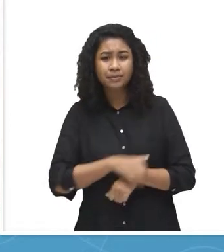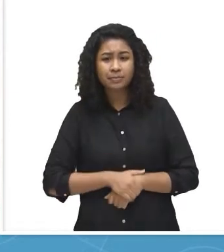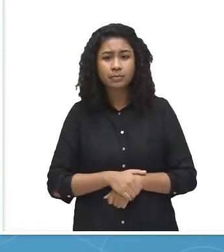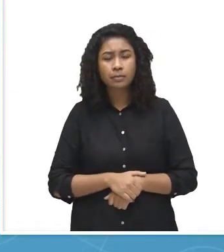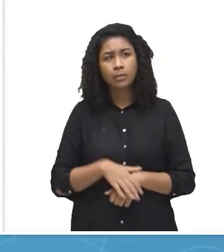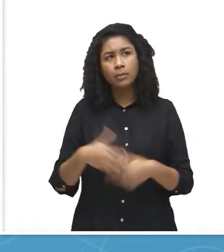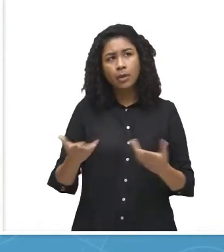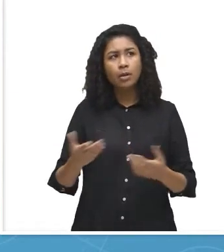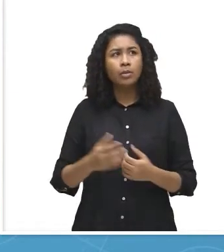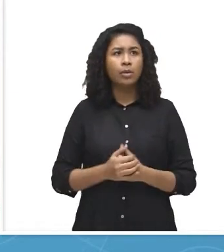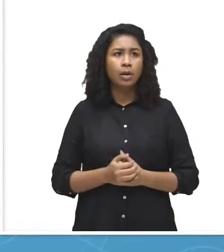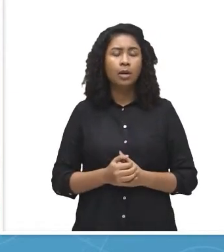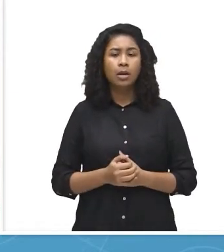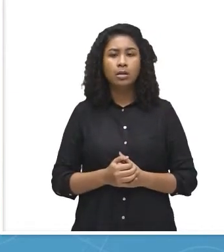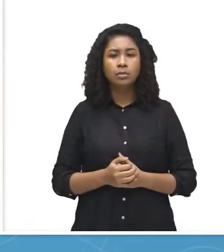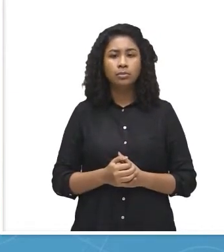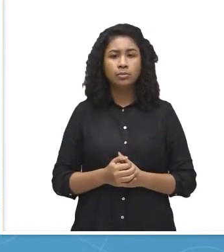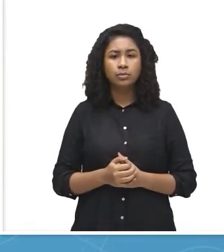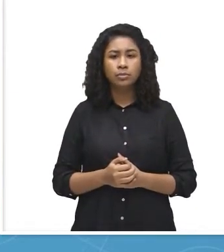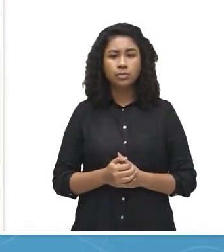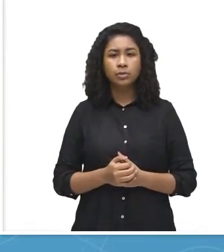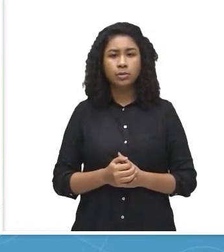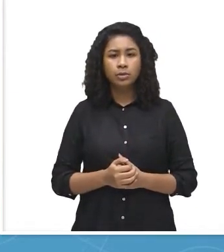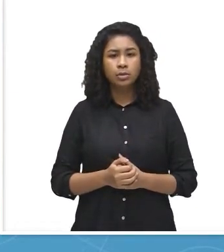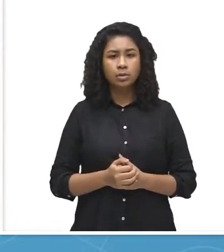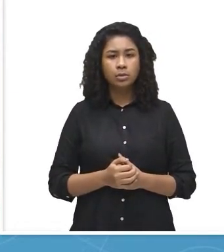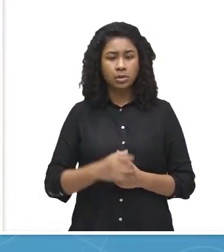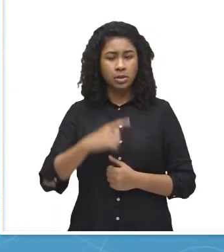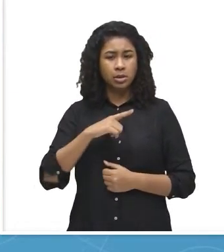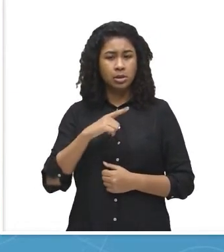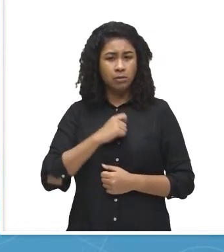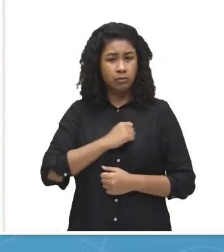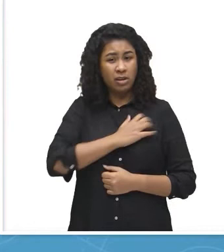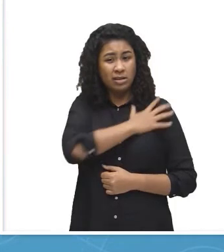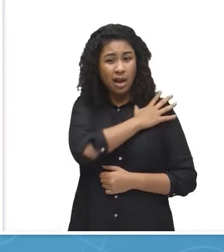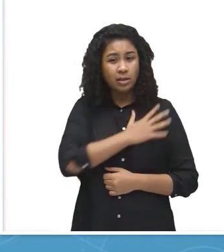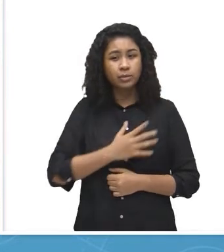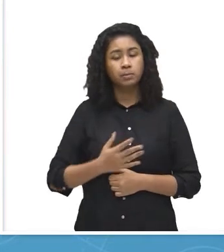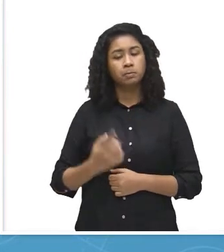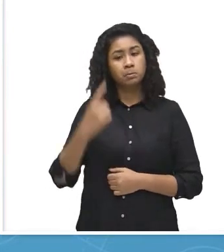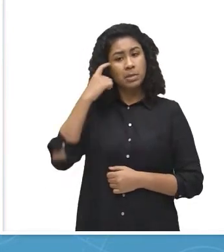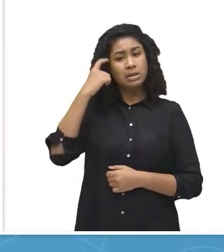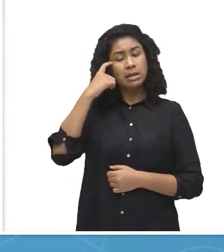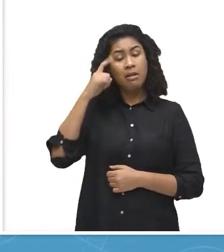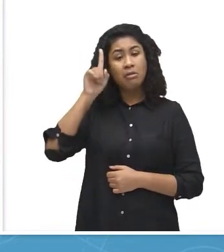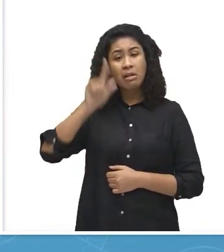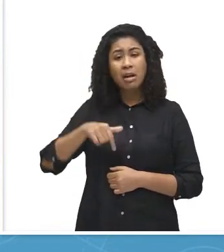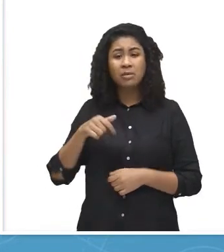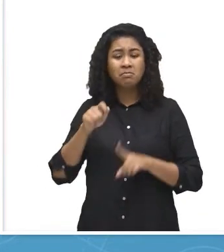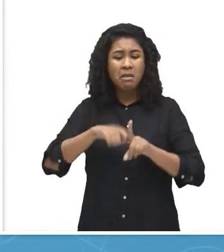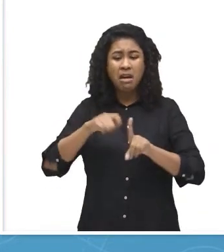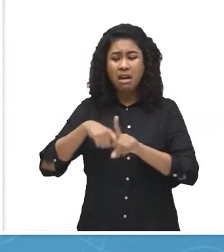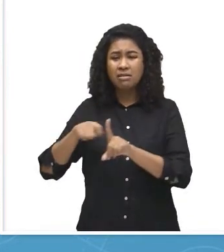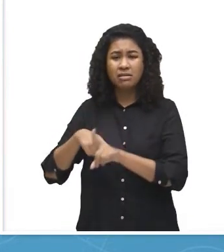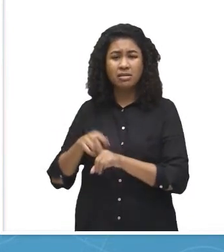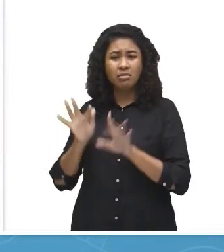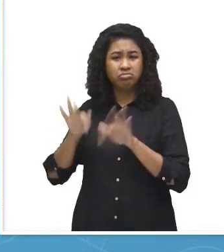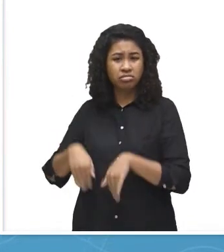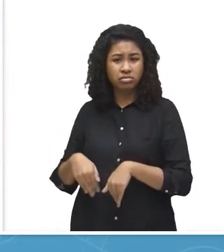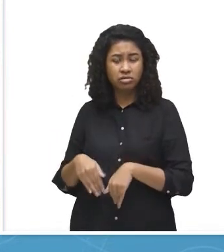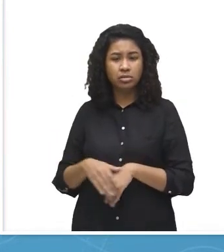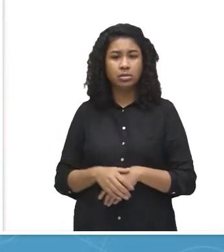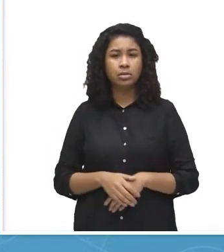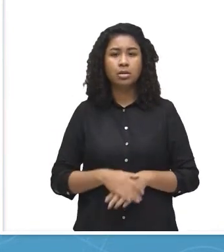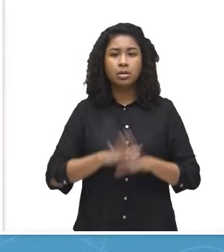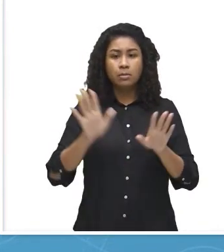por exemplo, começou a guerra dizendo que a guerra seria questão de meses, que não duraria muito. Já o